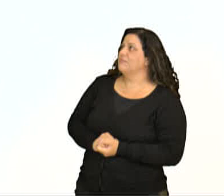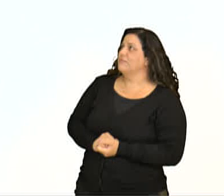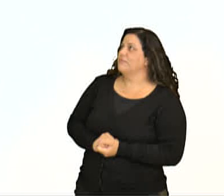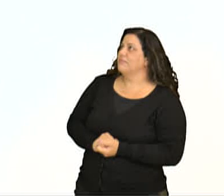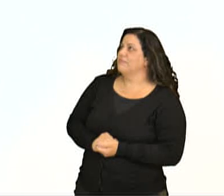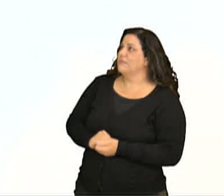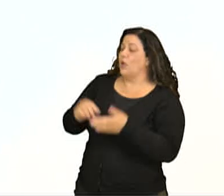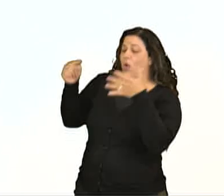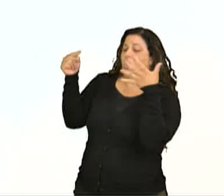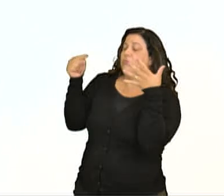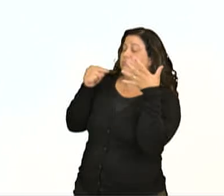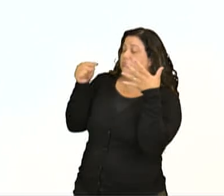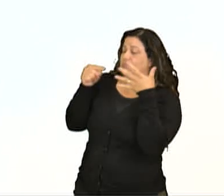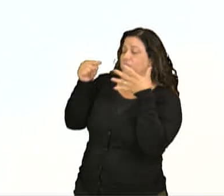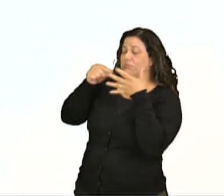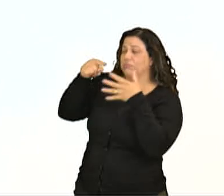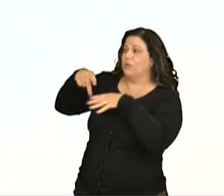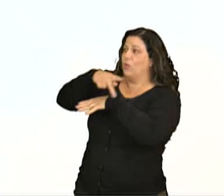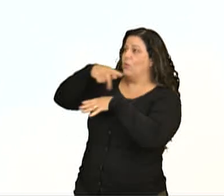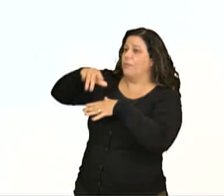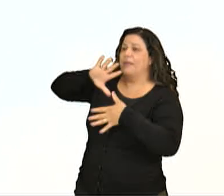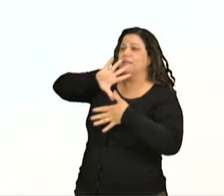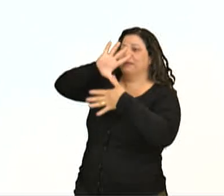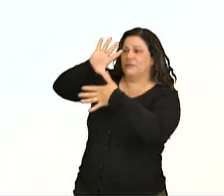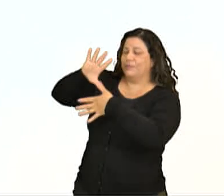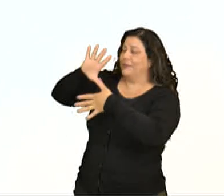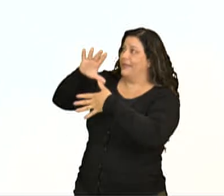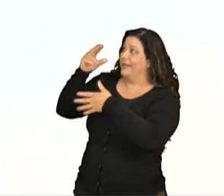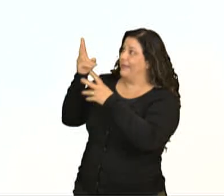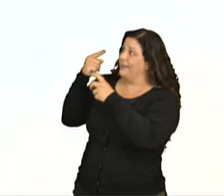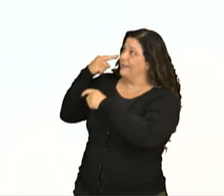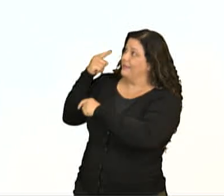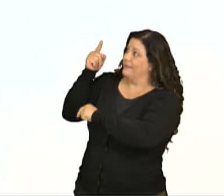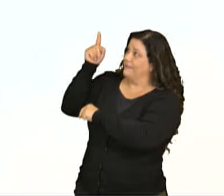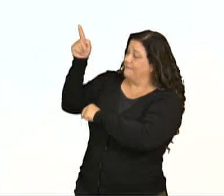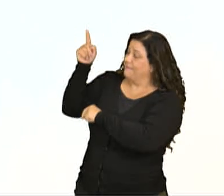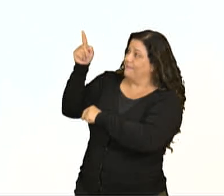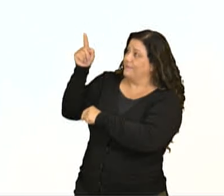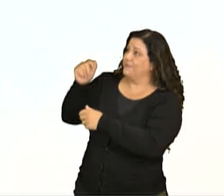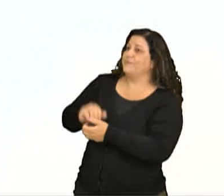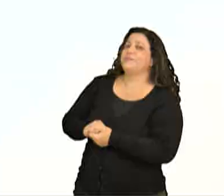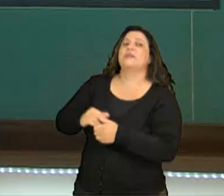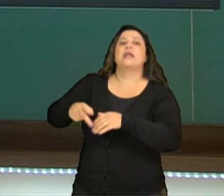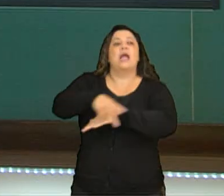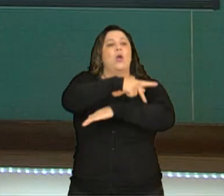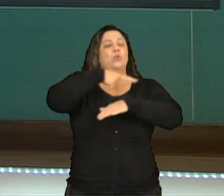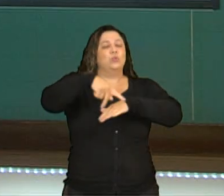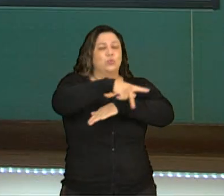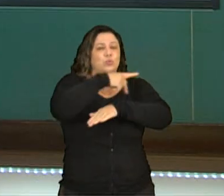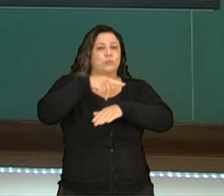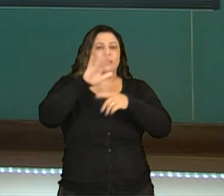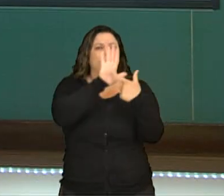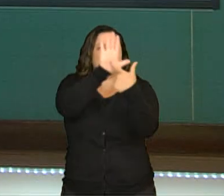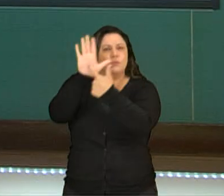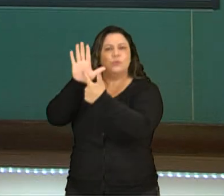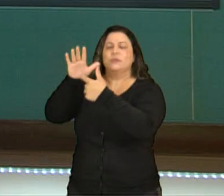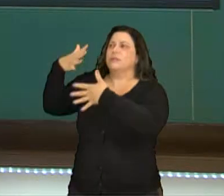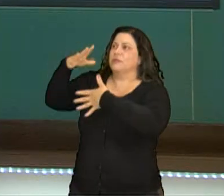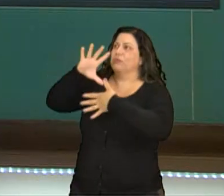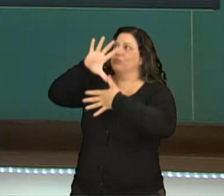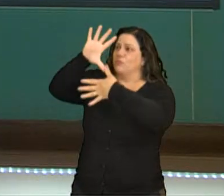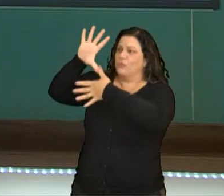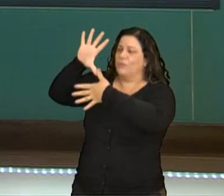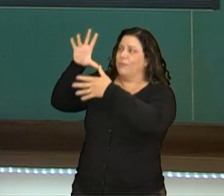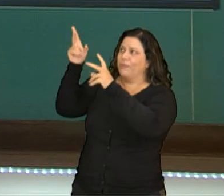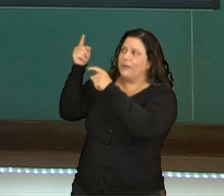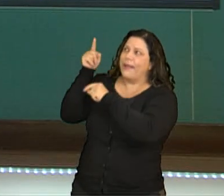Kuwait, Iraque, Irã e Afeganistão. Tá aí os países, fui mostrando no mapa, tá um mapinha na sua tela